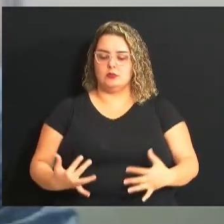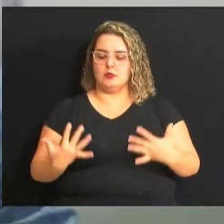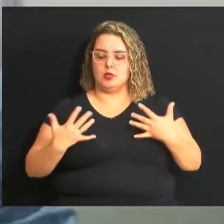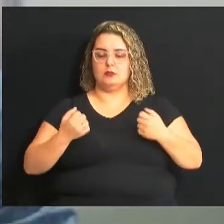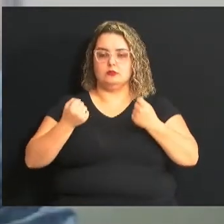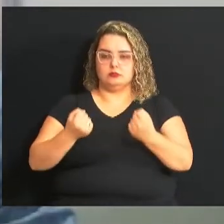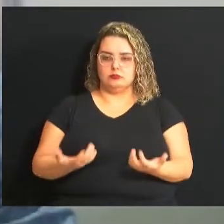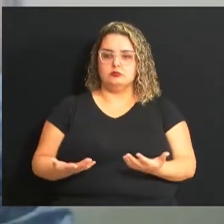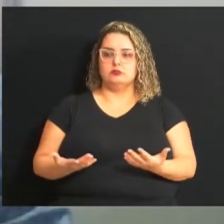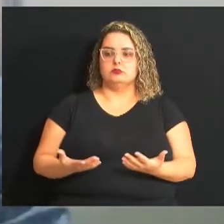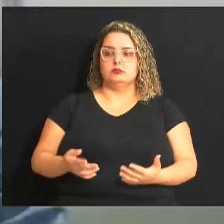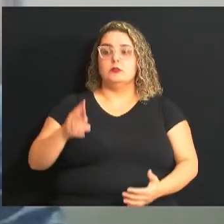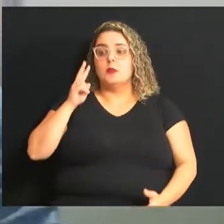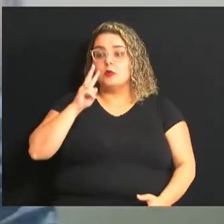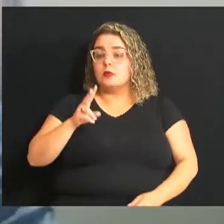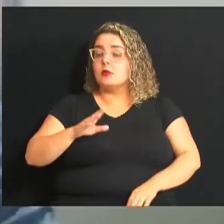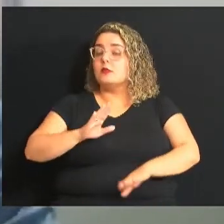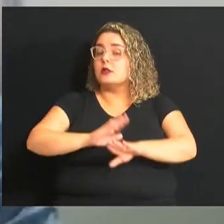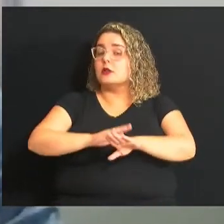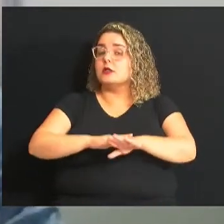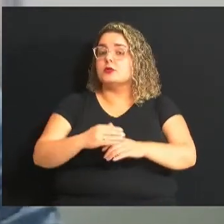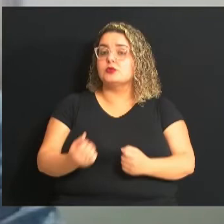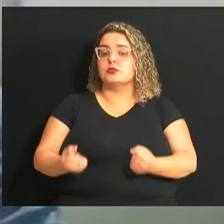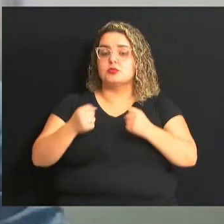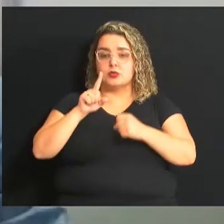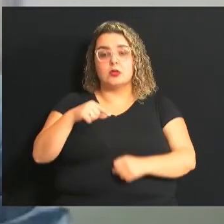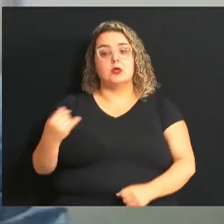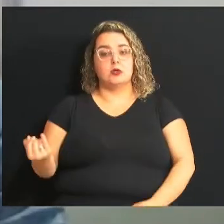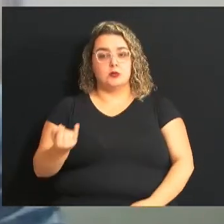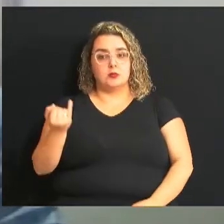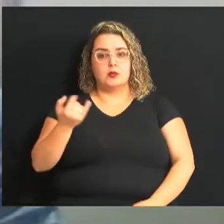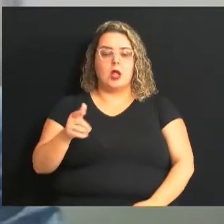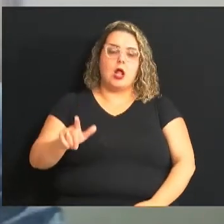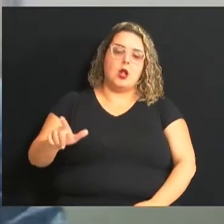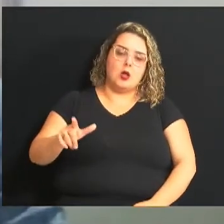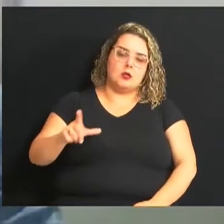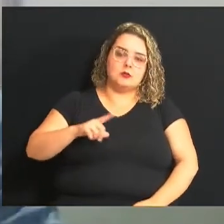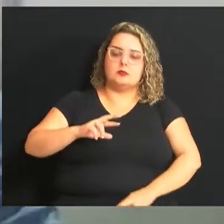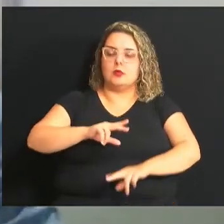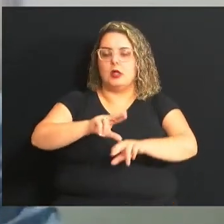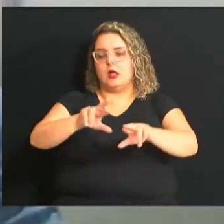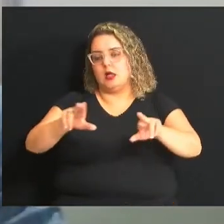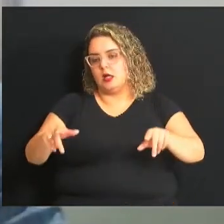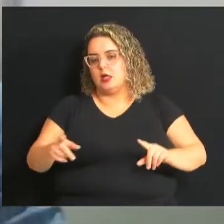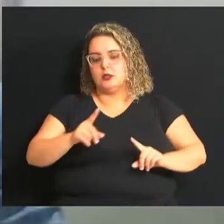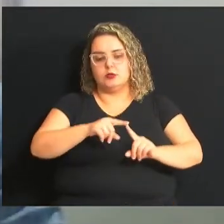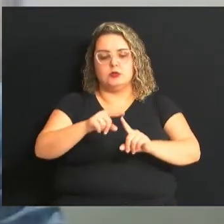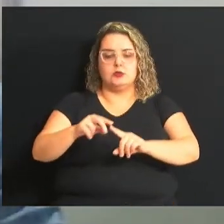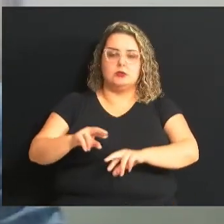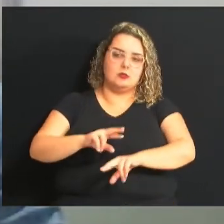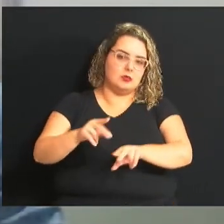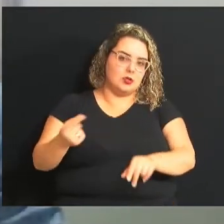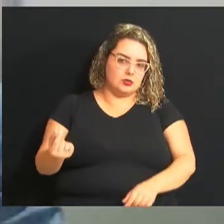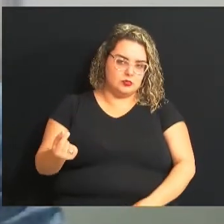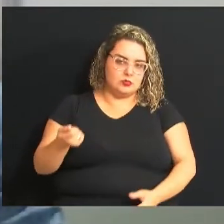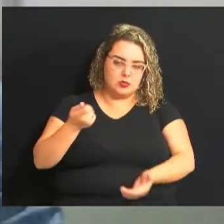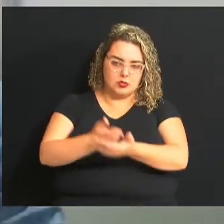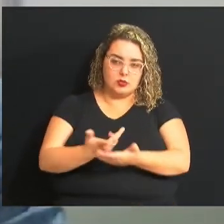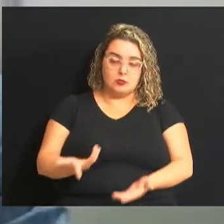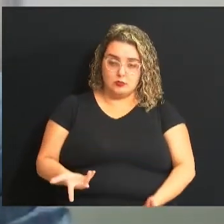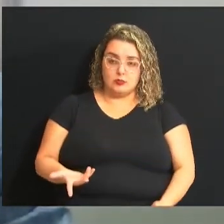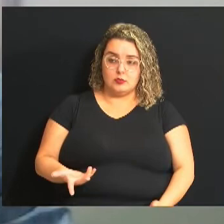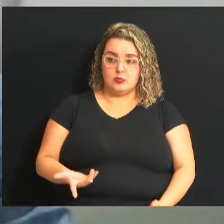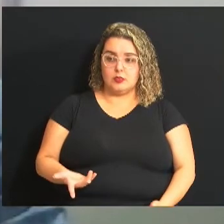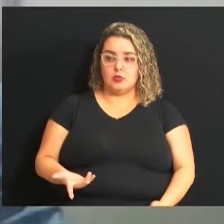propício para praticar atividade física é de extrema importância. Óbvio que a gente tem diversos tipos, diversos valores, mas aqueles que contemplem